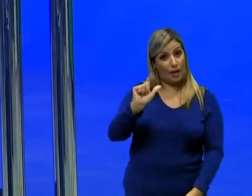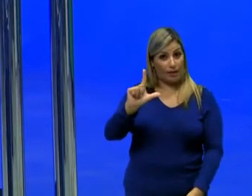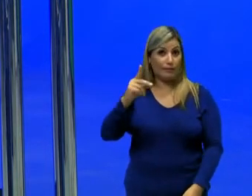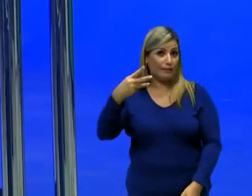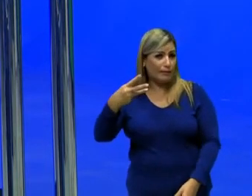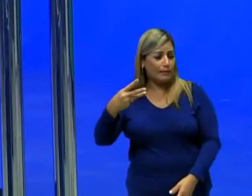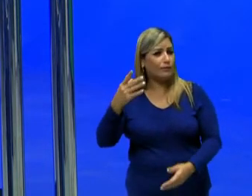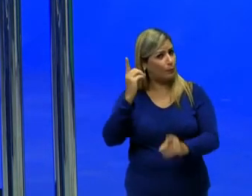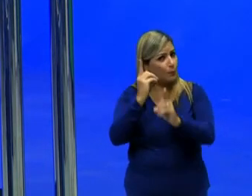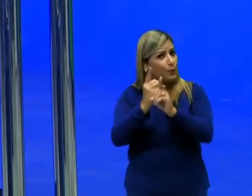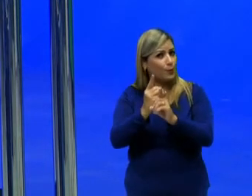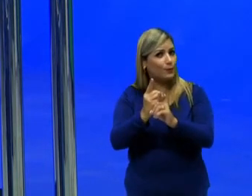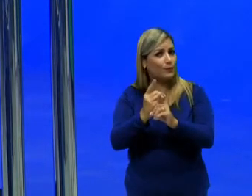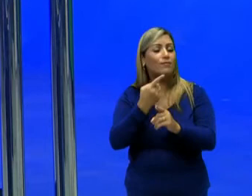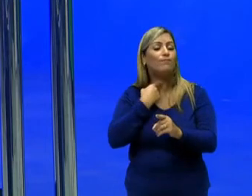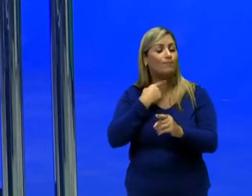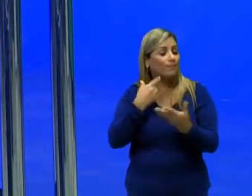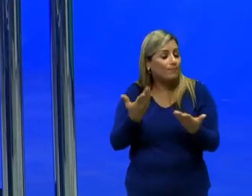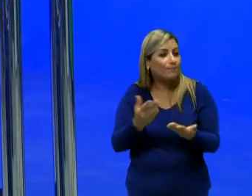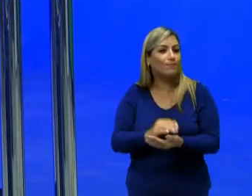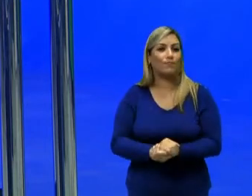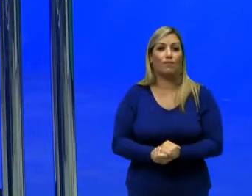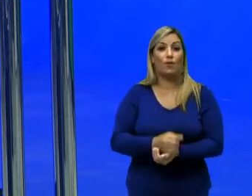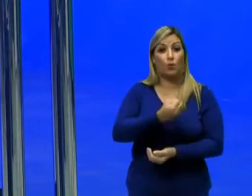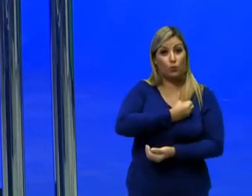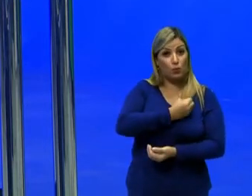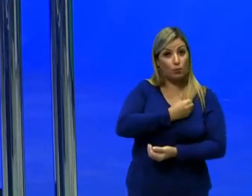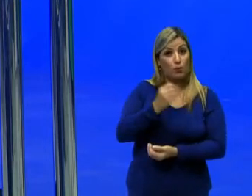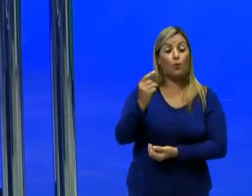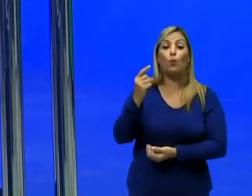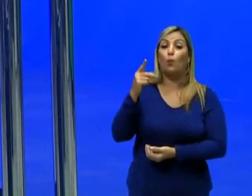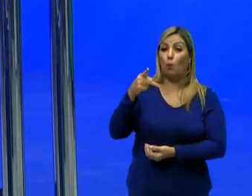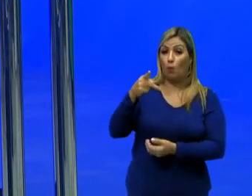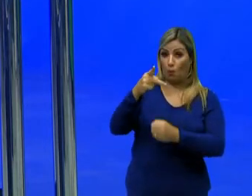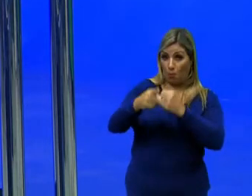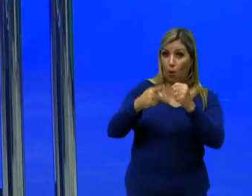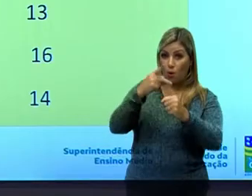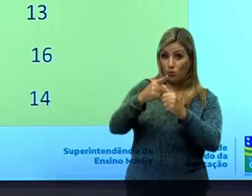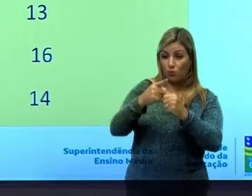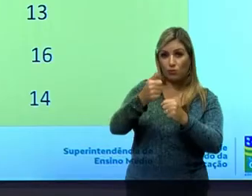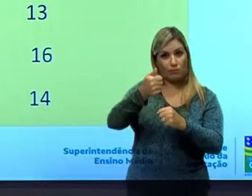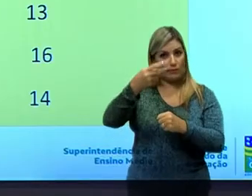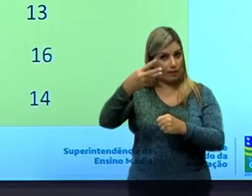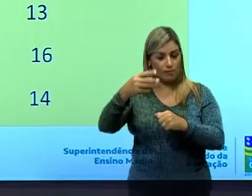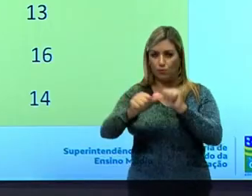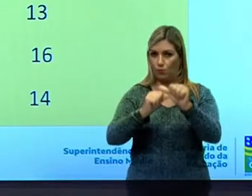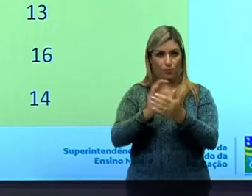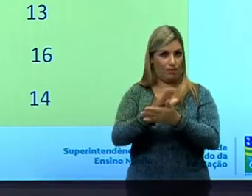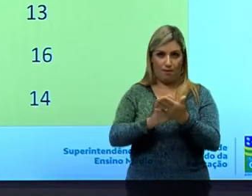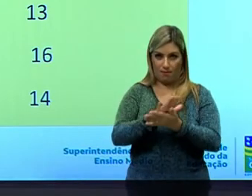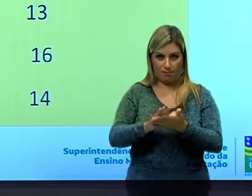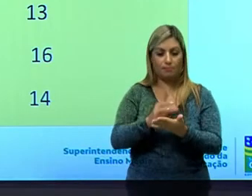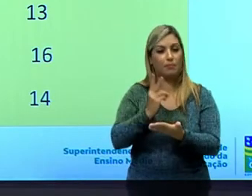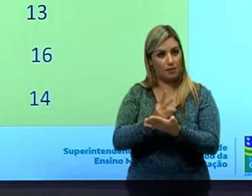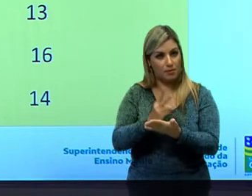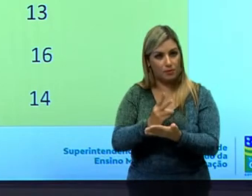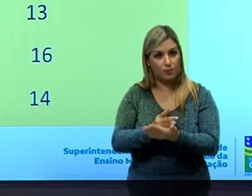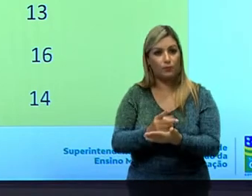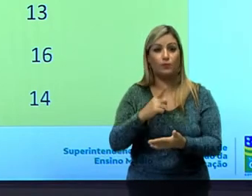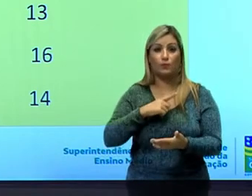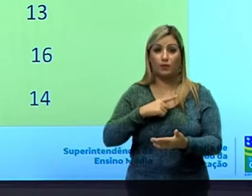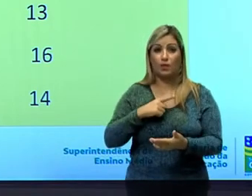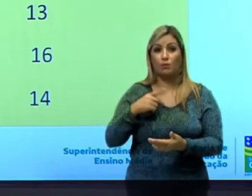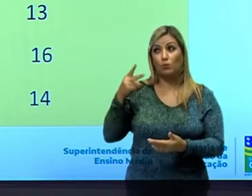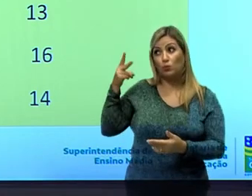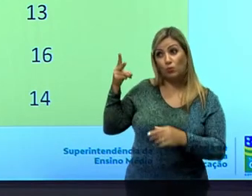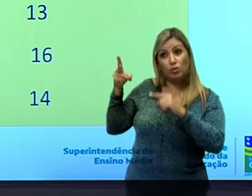no l3 achar o que ele deseja número de prótons 13 veja não muda o número de prótons então eu tenho